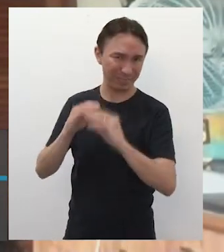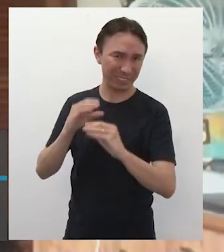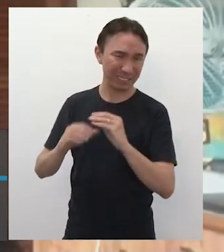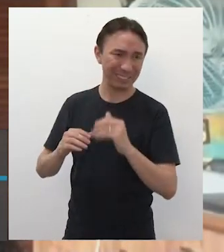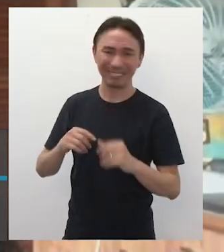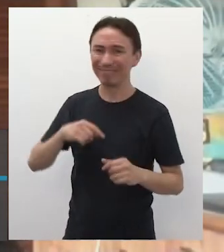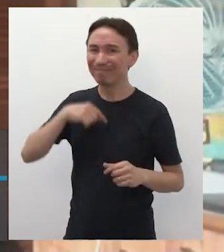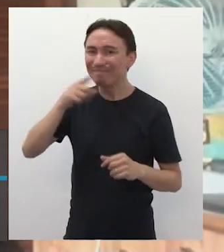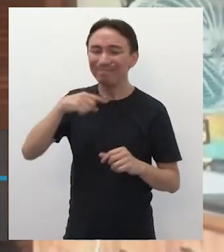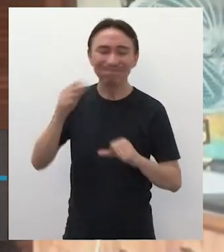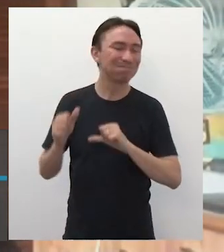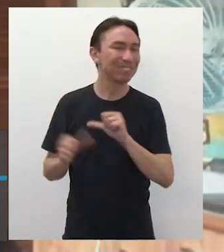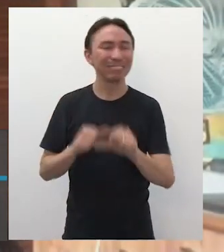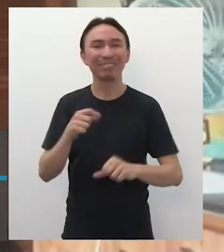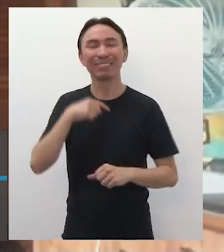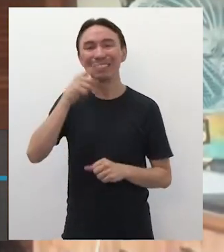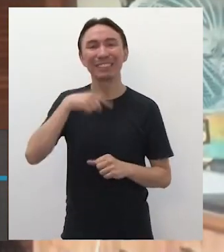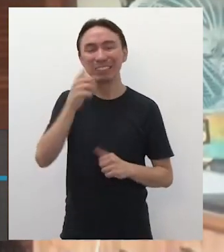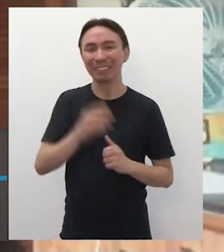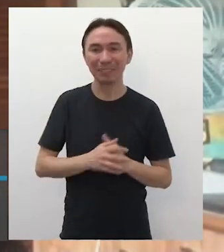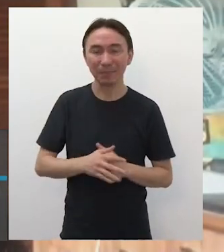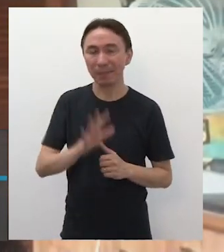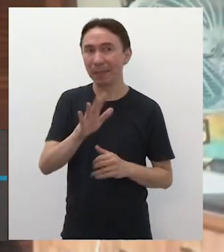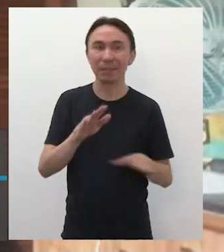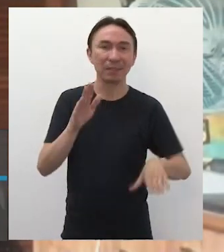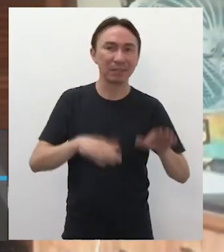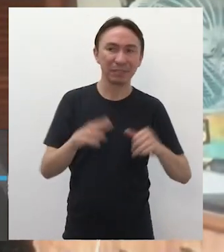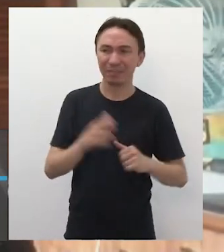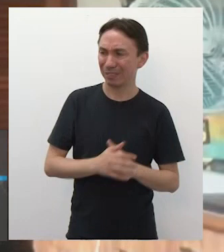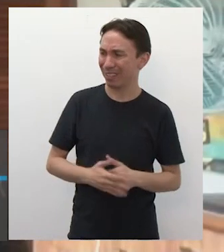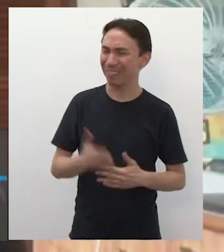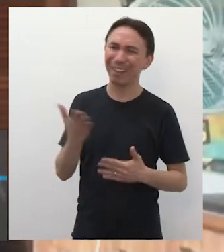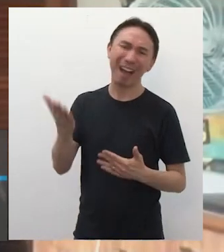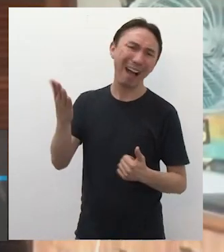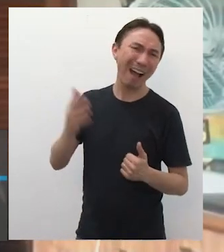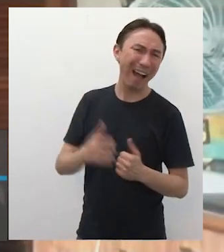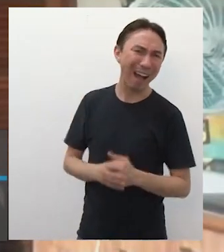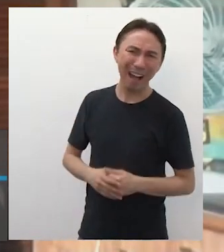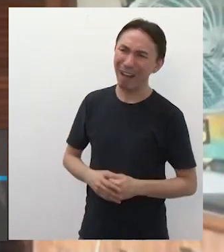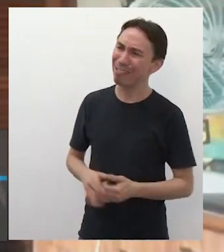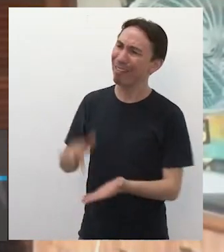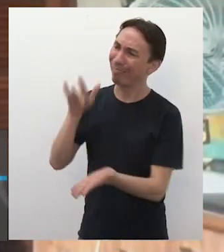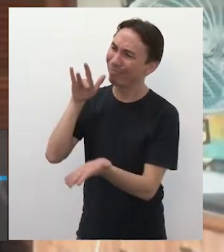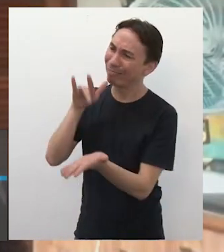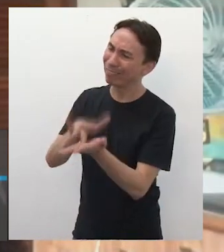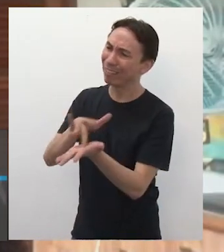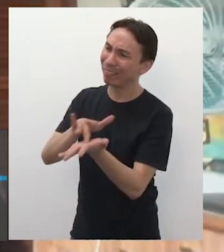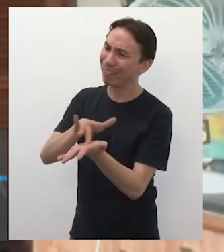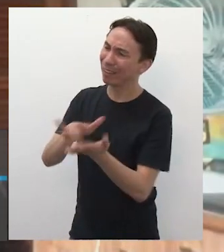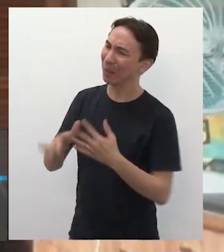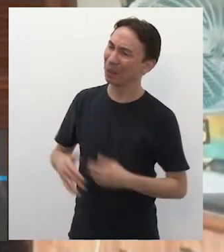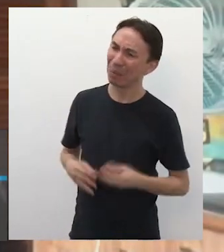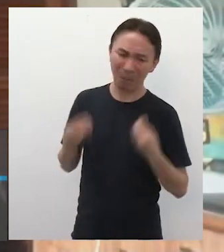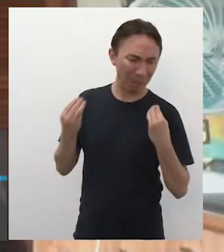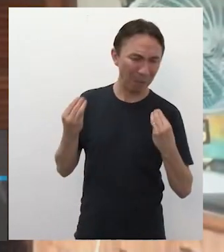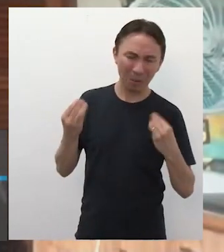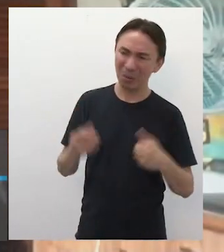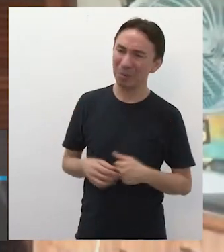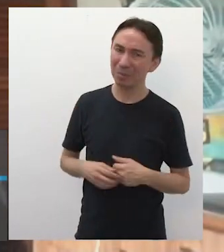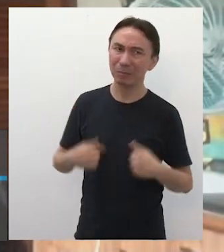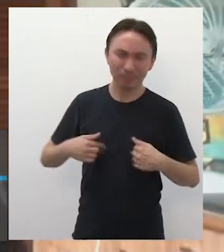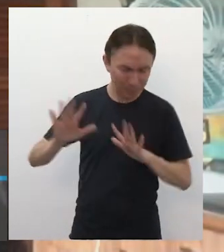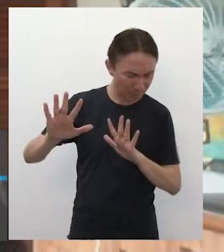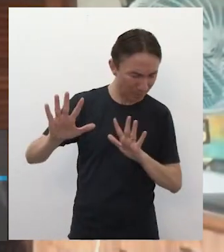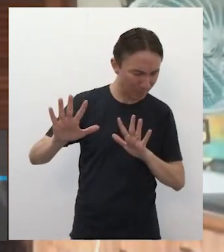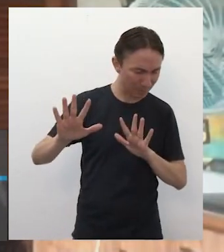Ai, que não sei o quê, algo desse tipo, eu paro, penso sobre o que está me incomodando. Não, está me incomodando porque,